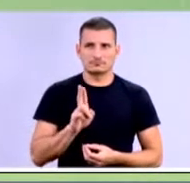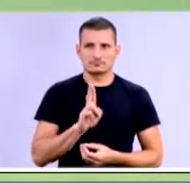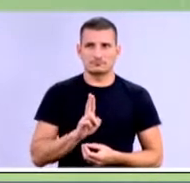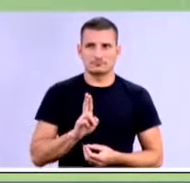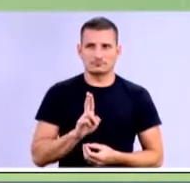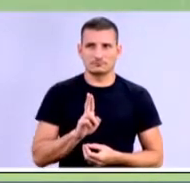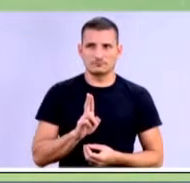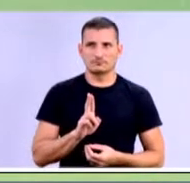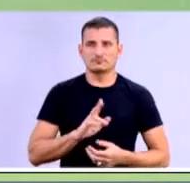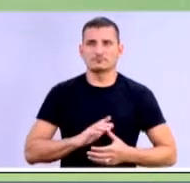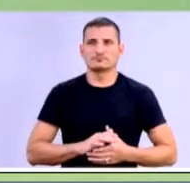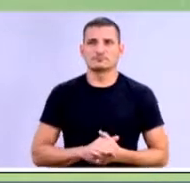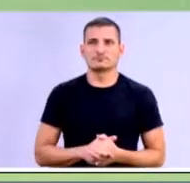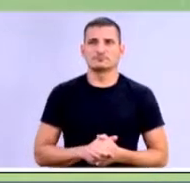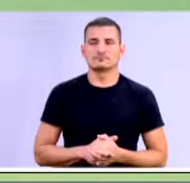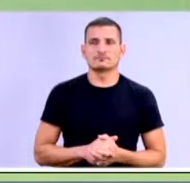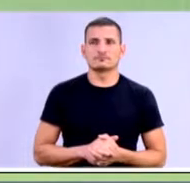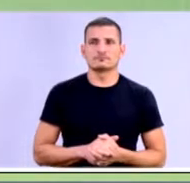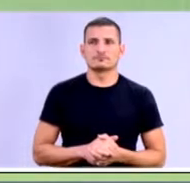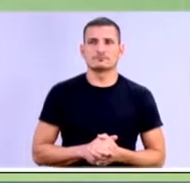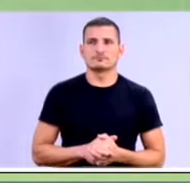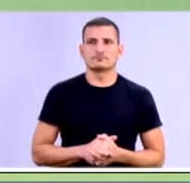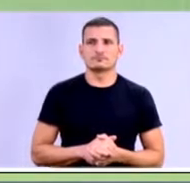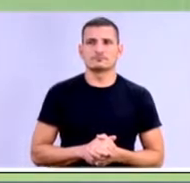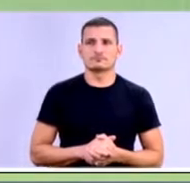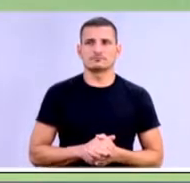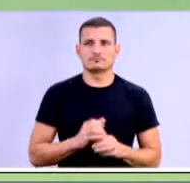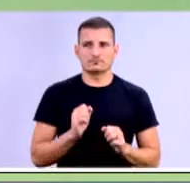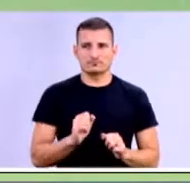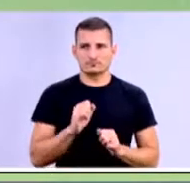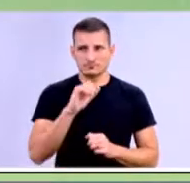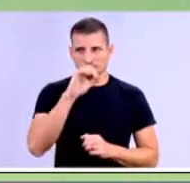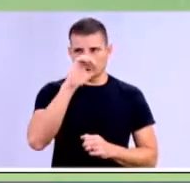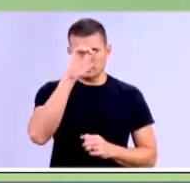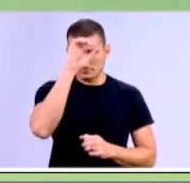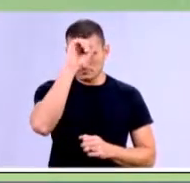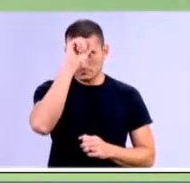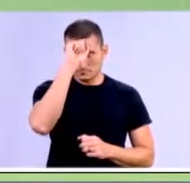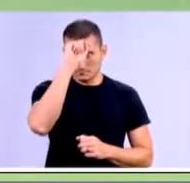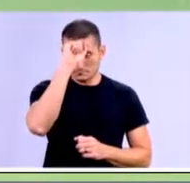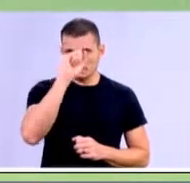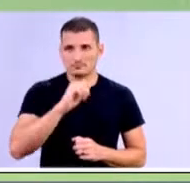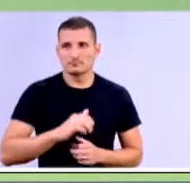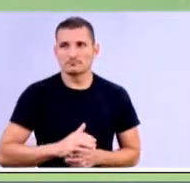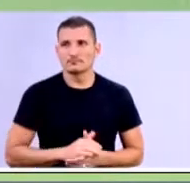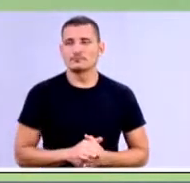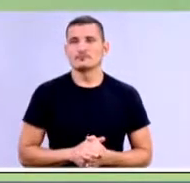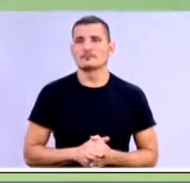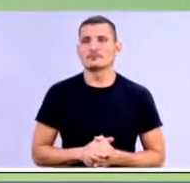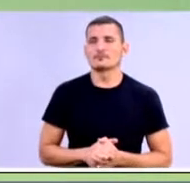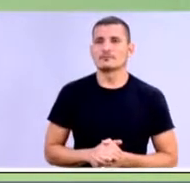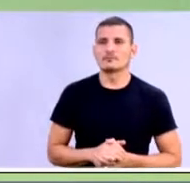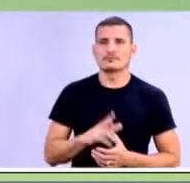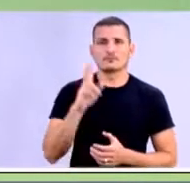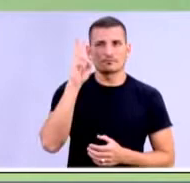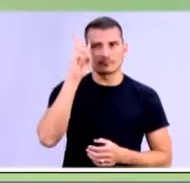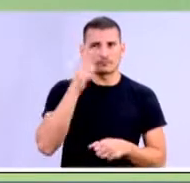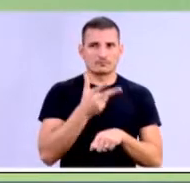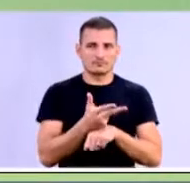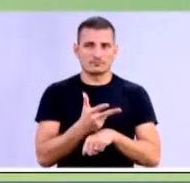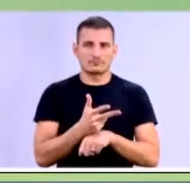que utilizamos para poder compreender. Como lembro bem no vídeo, ele fala assim, são